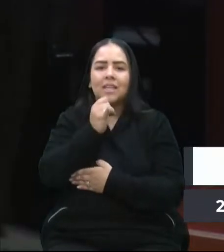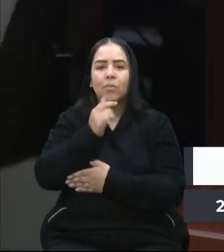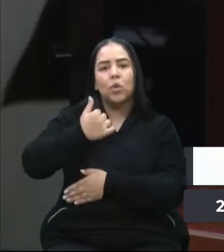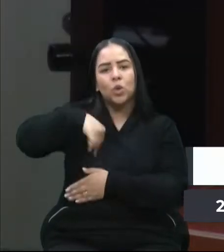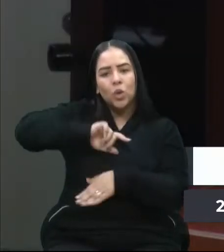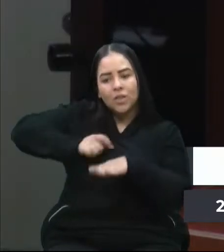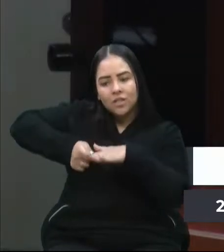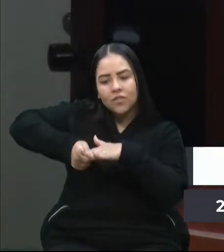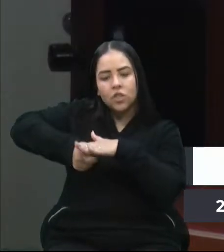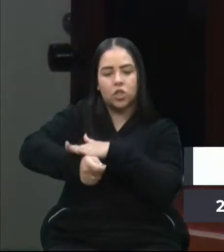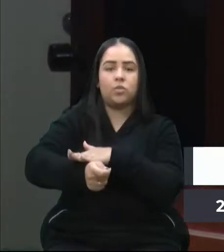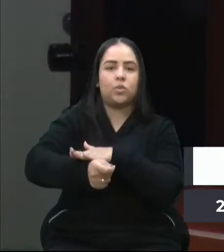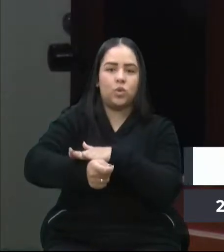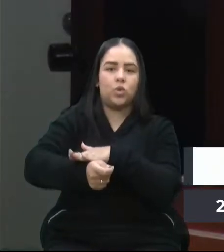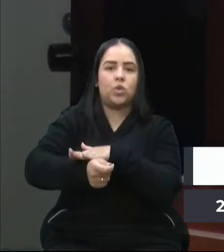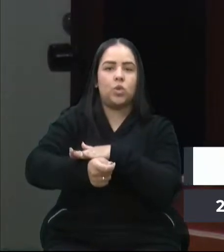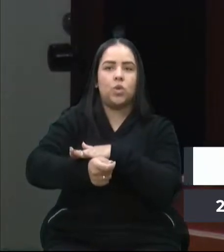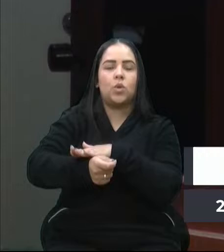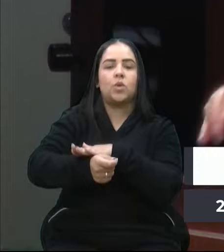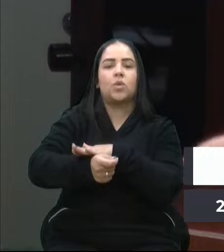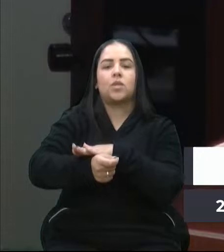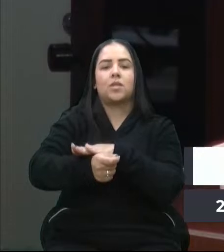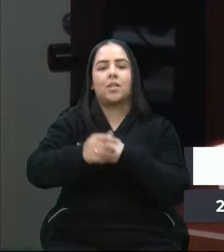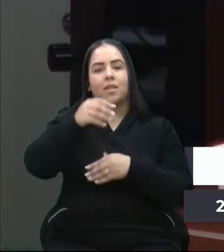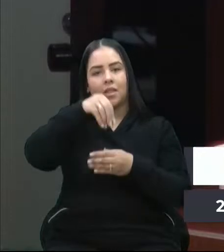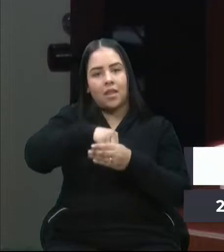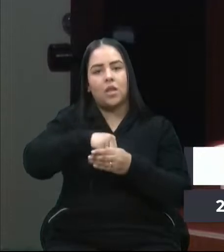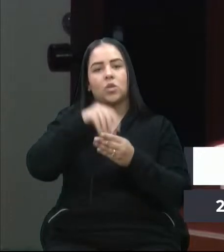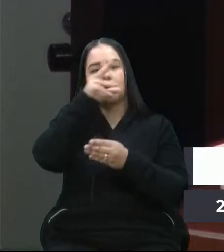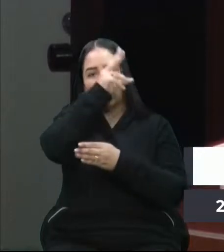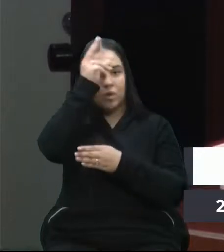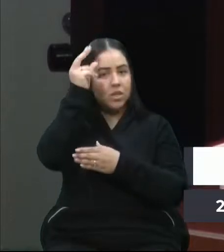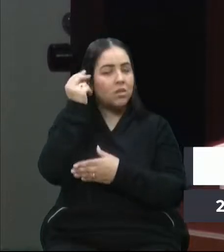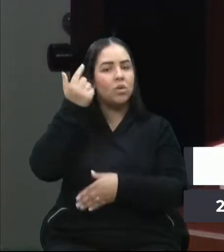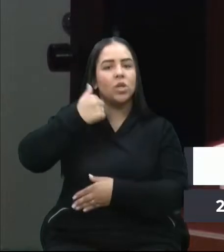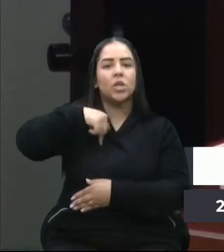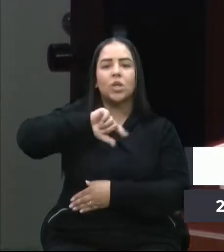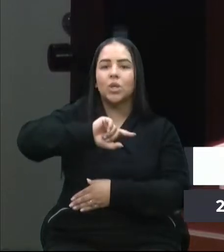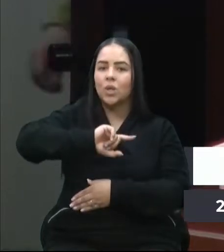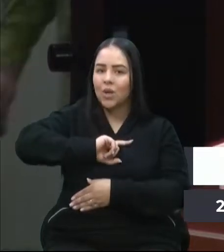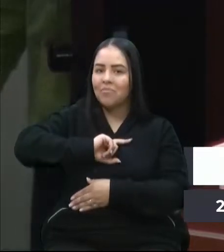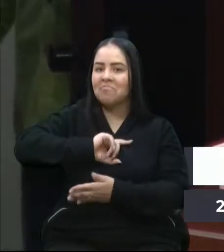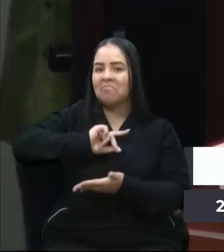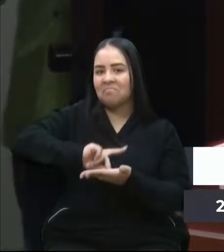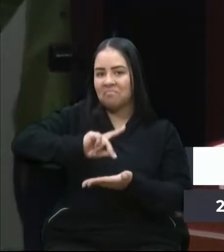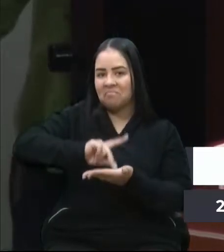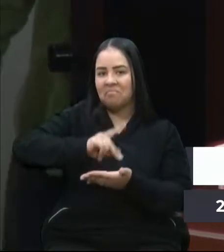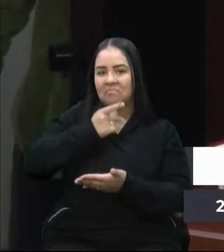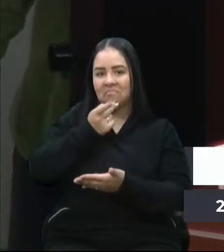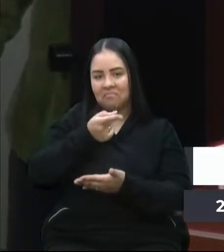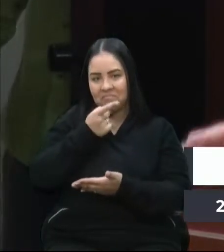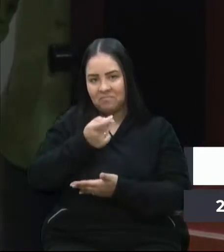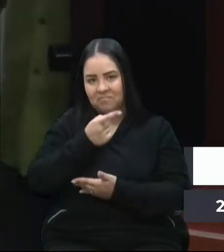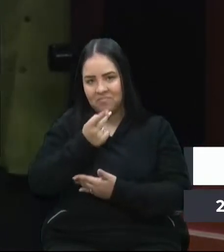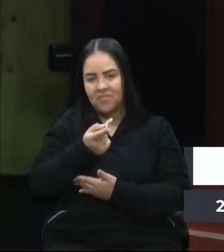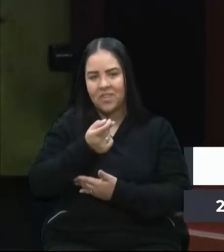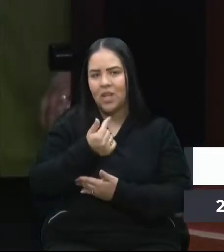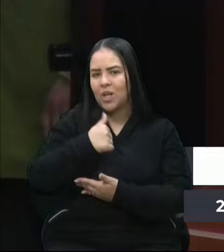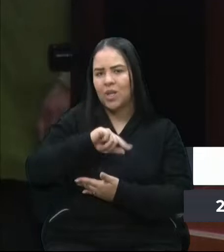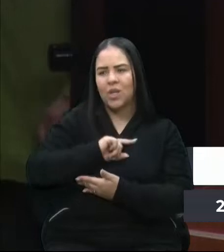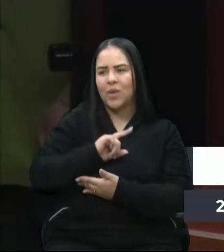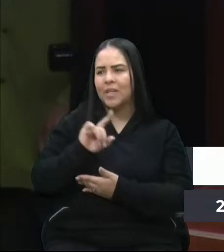no serviço público, na rede municipal de ensino, e sejamos sinceros nessa questão. E não